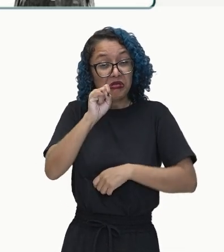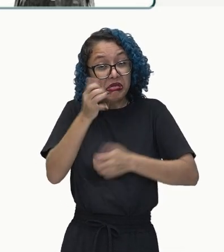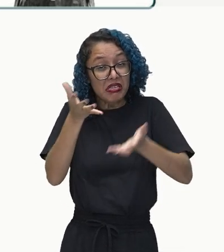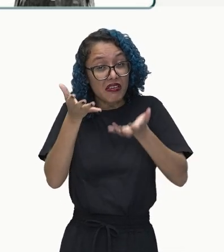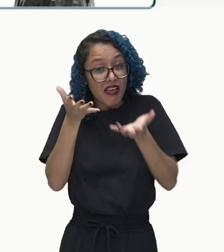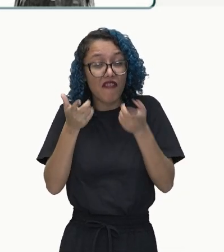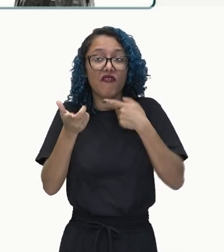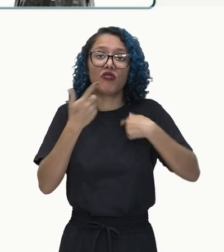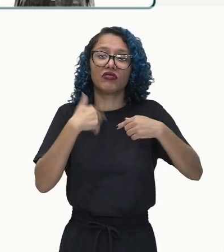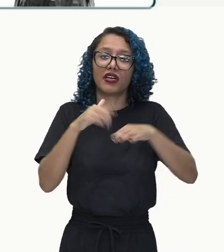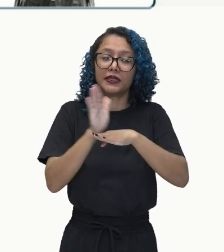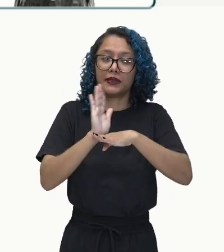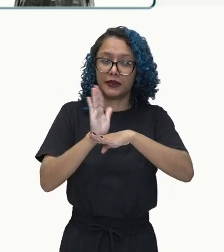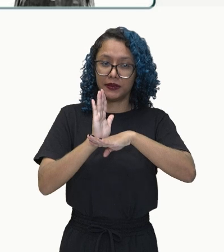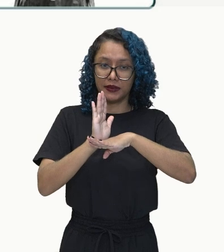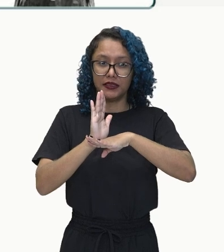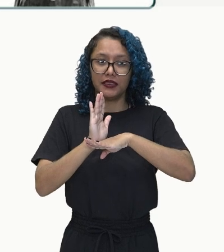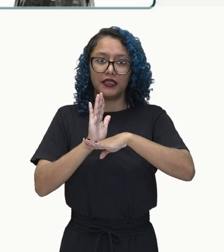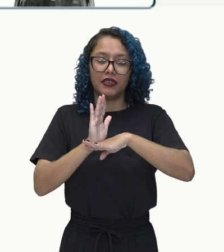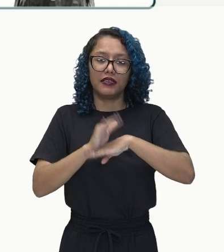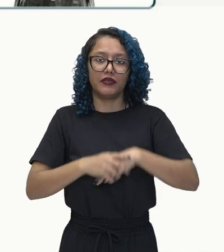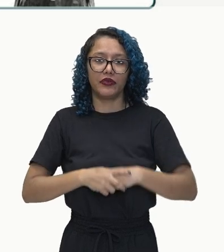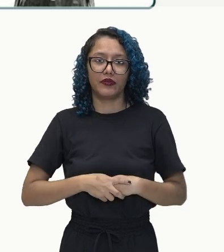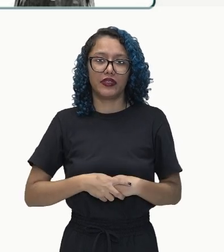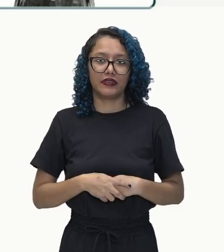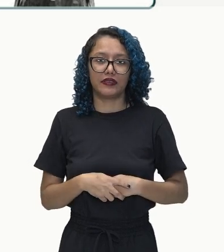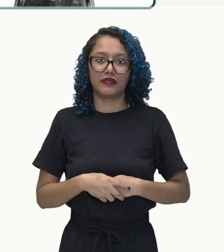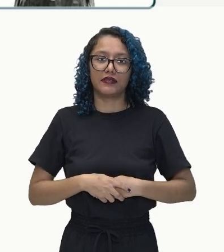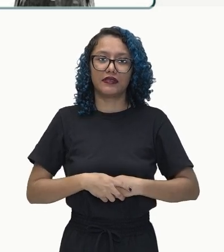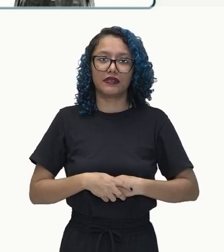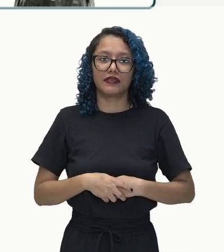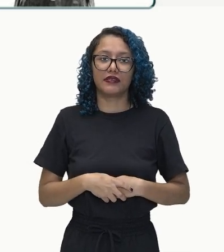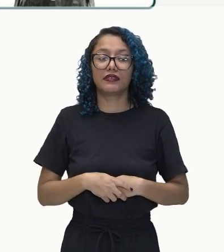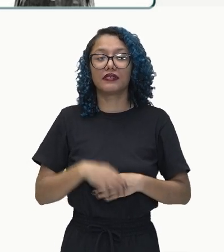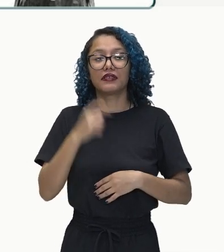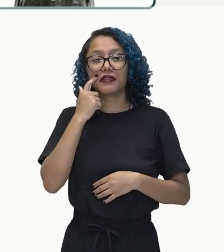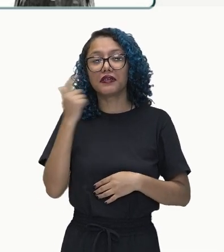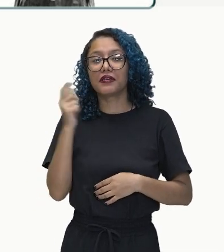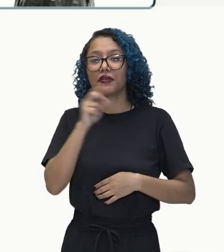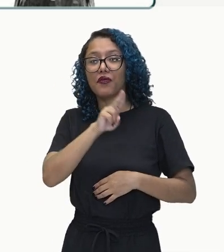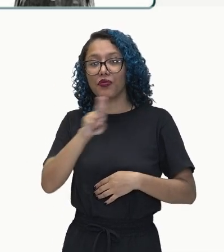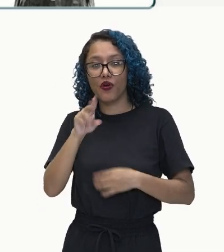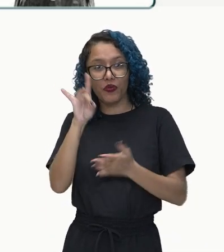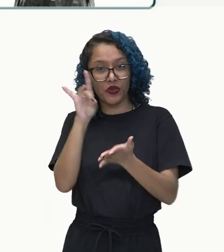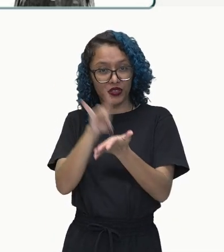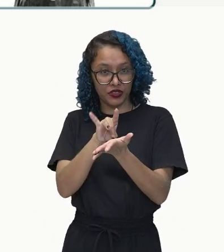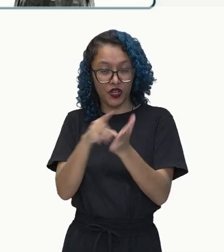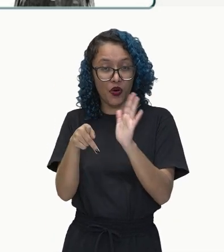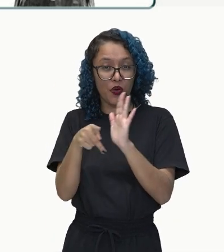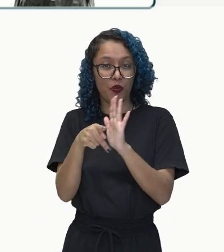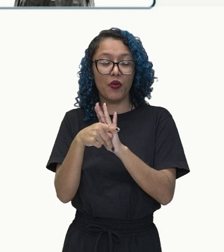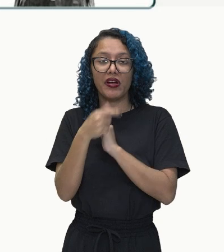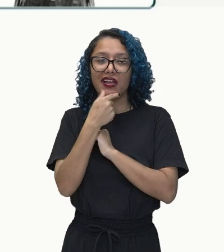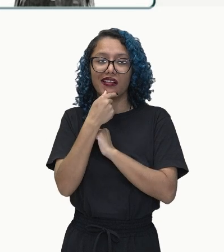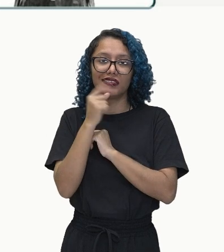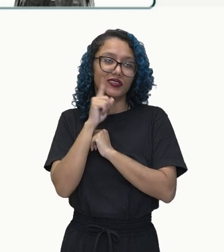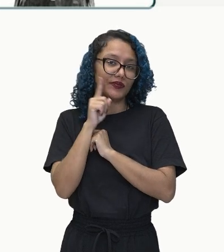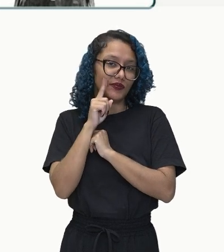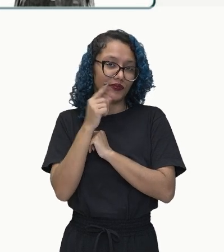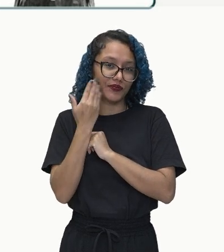aí, ó. Aí vem o nome original americano. Muito